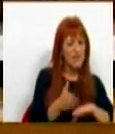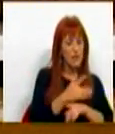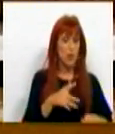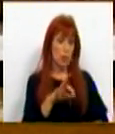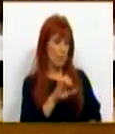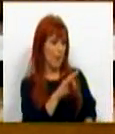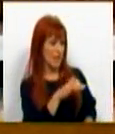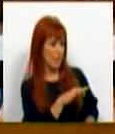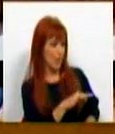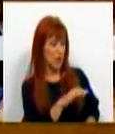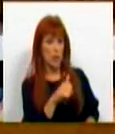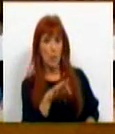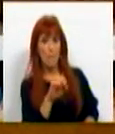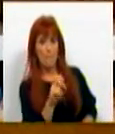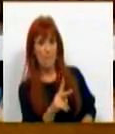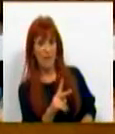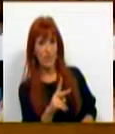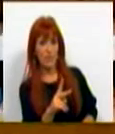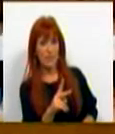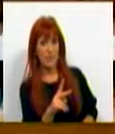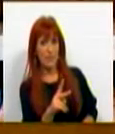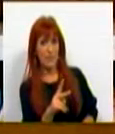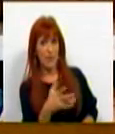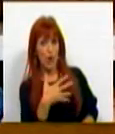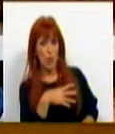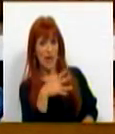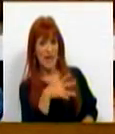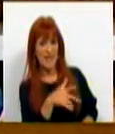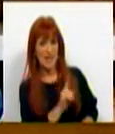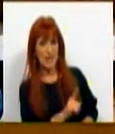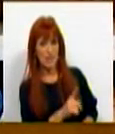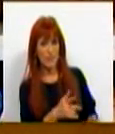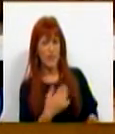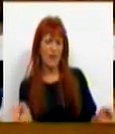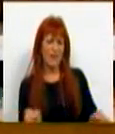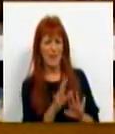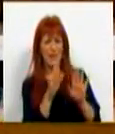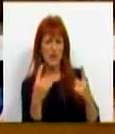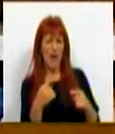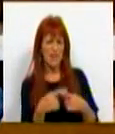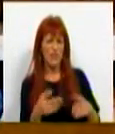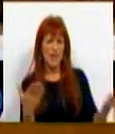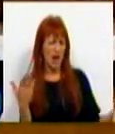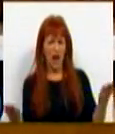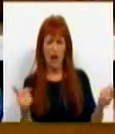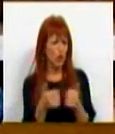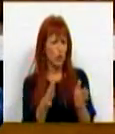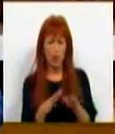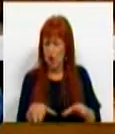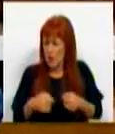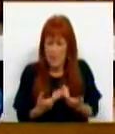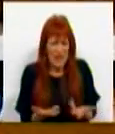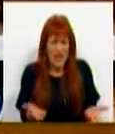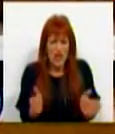nomeadamente o PCP e o PEV. Eu quero dizer-lhes que, obviamente, que há diferenças, e todos as assumimos